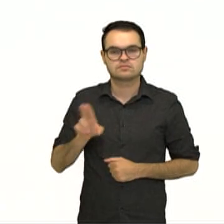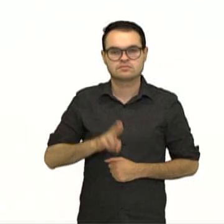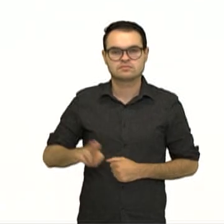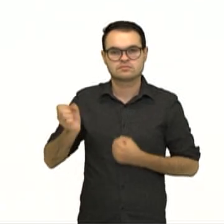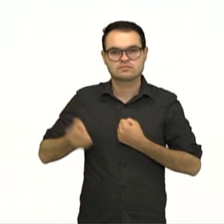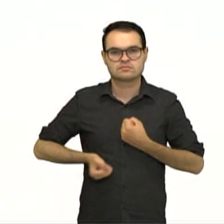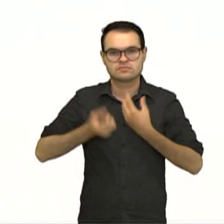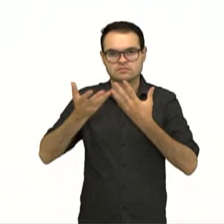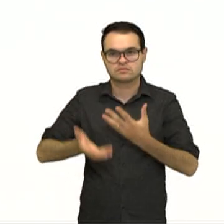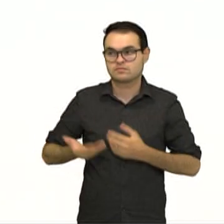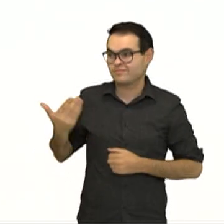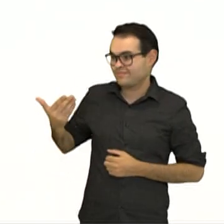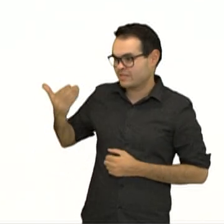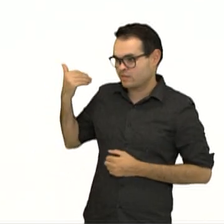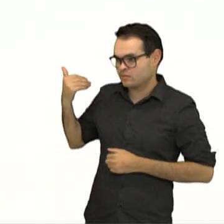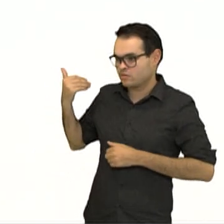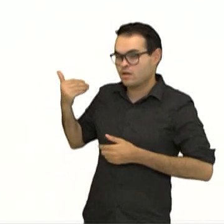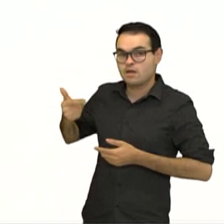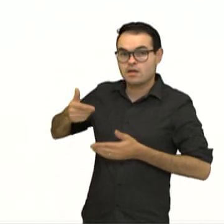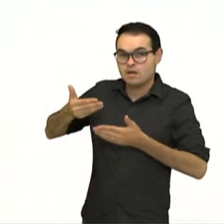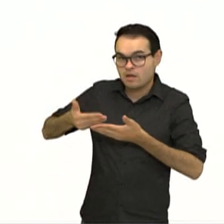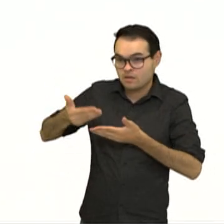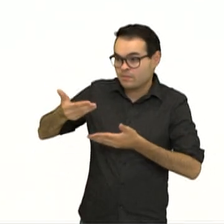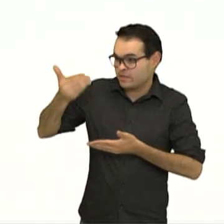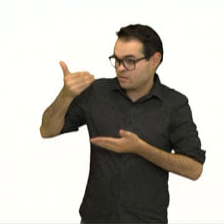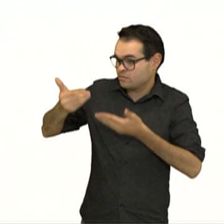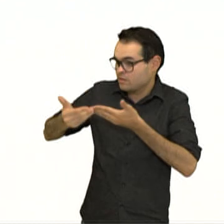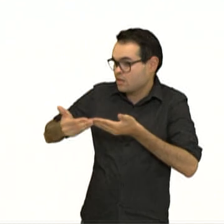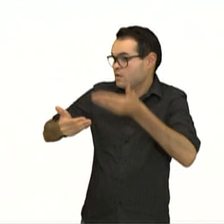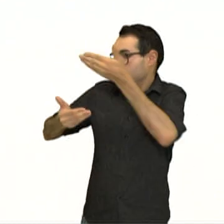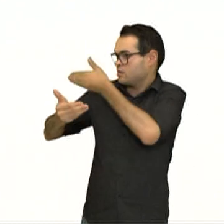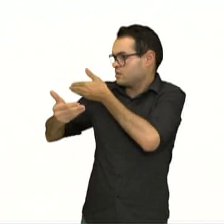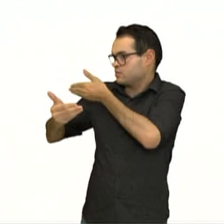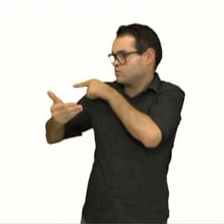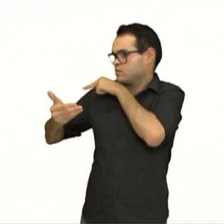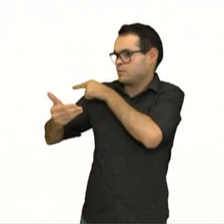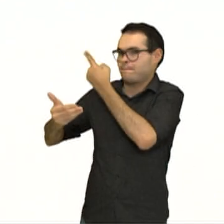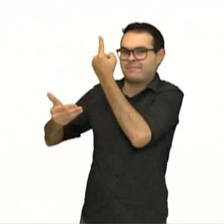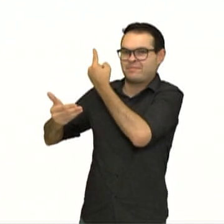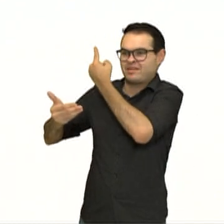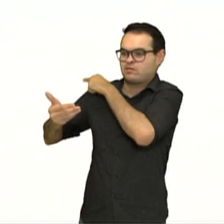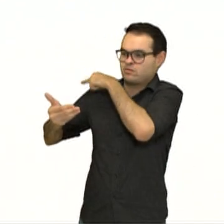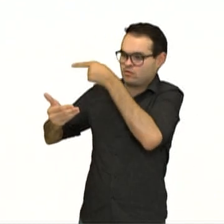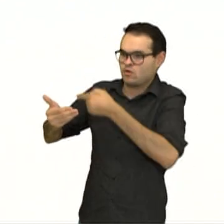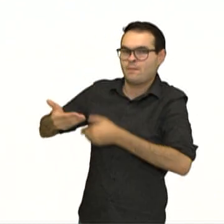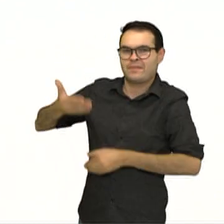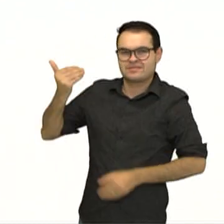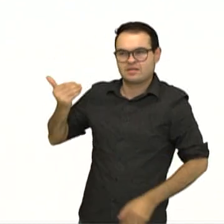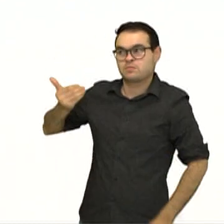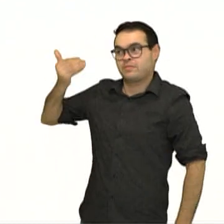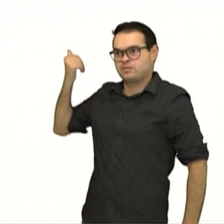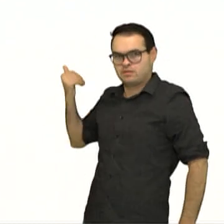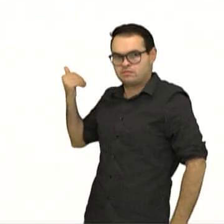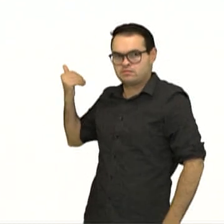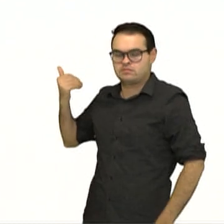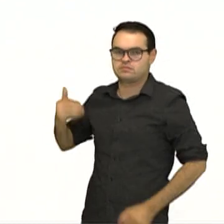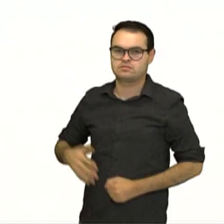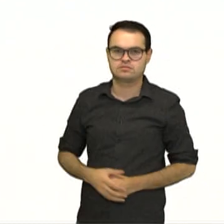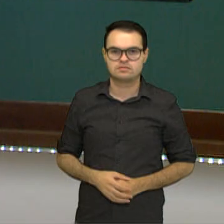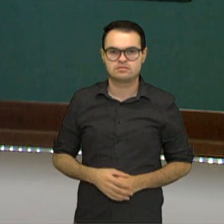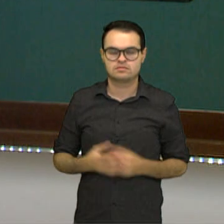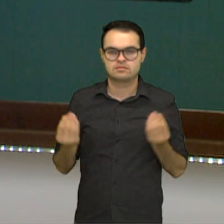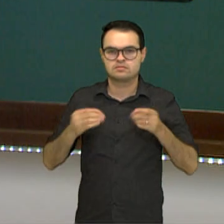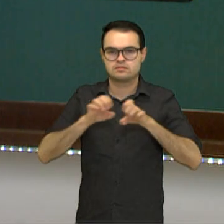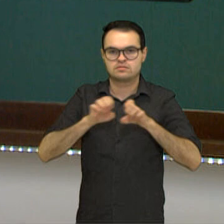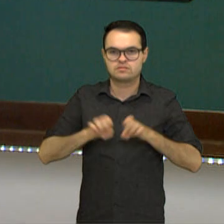uma ação que ocorreu no passado antes de uma outra ação ter ocorrido. Ou seja, o passado do passado. Qual é a estrutura?